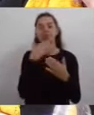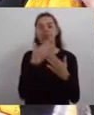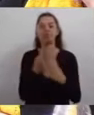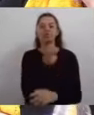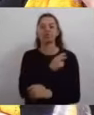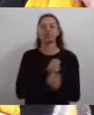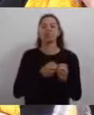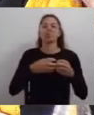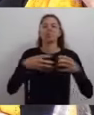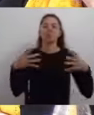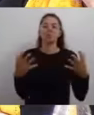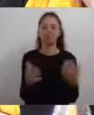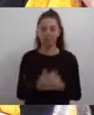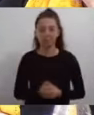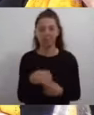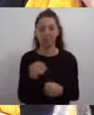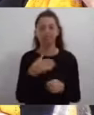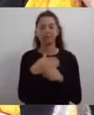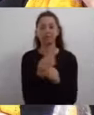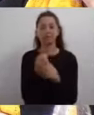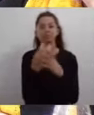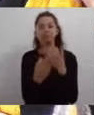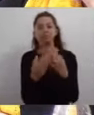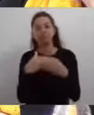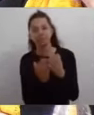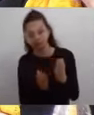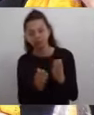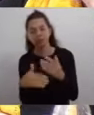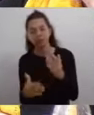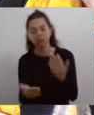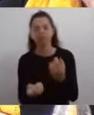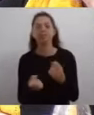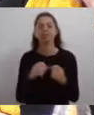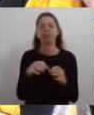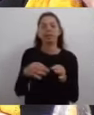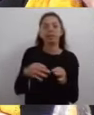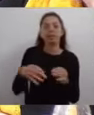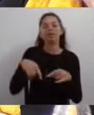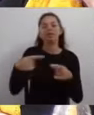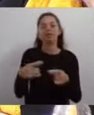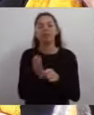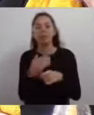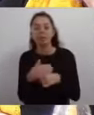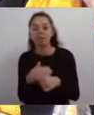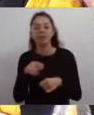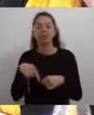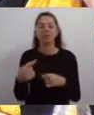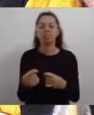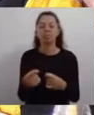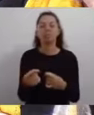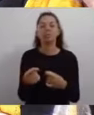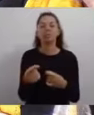departamentos, departamentos que se dividem em divisões ou unidades, que por sua vez se dividem em gabinetes, que por sua vez ainda podem ser divididos em